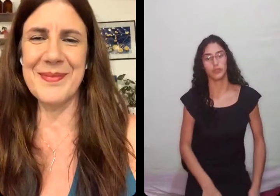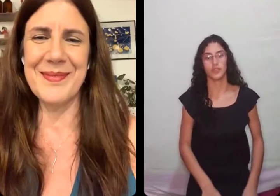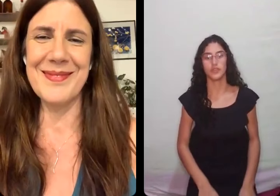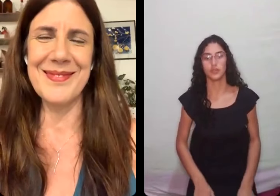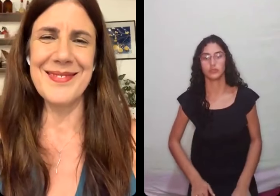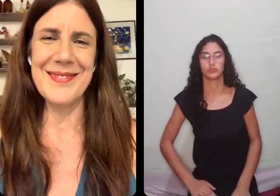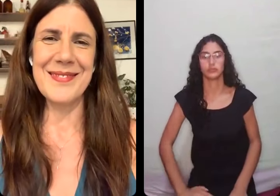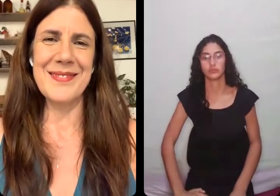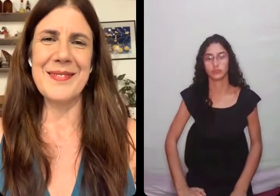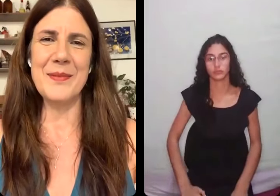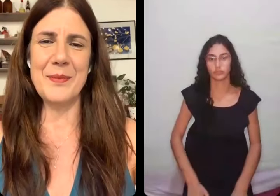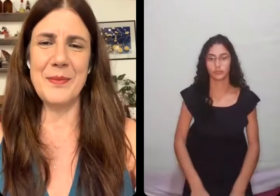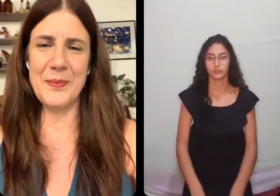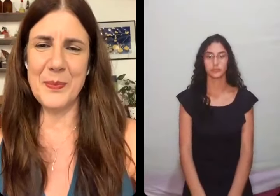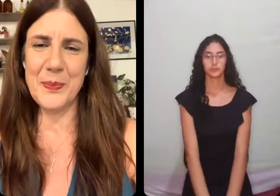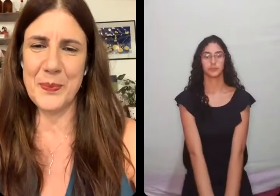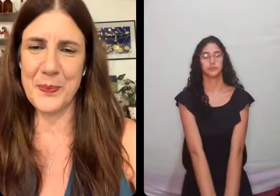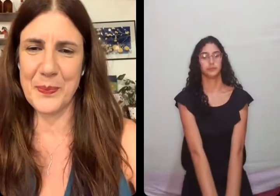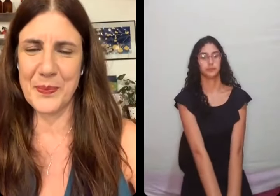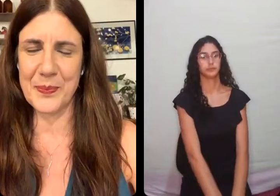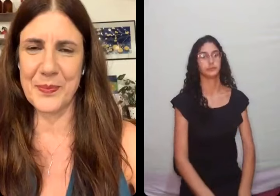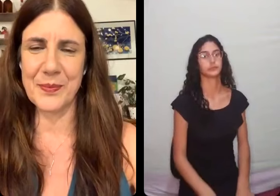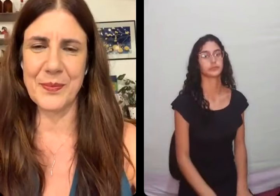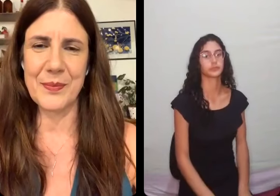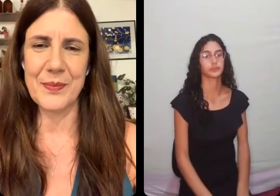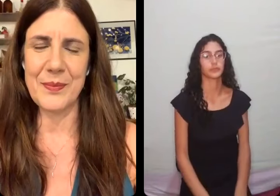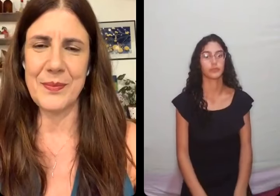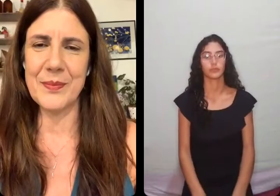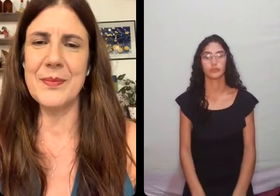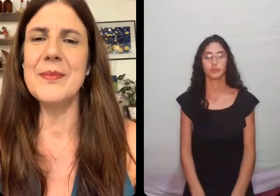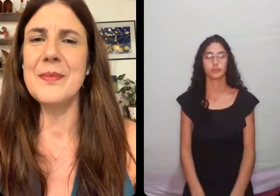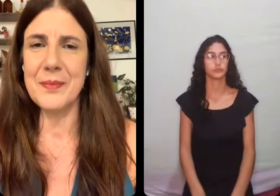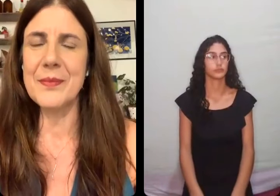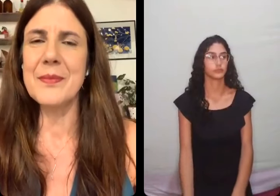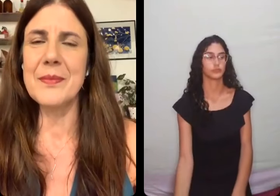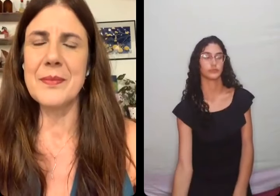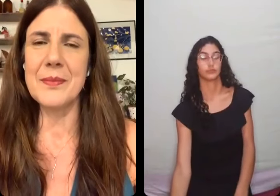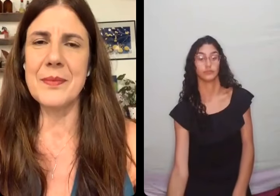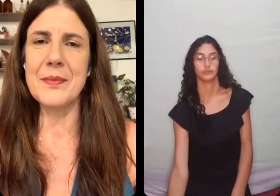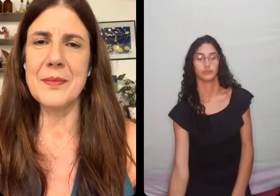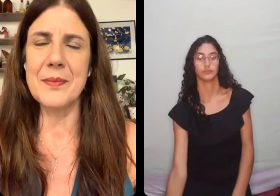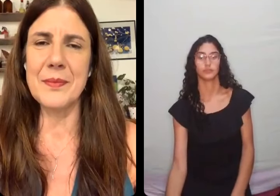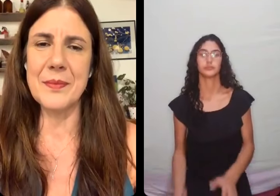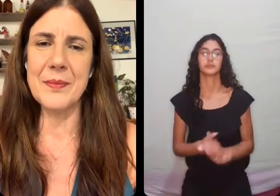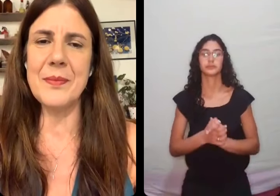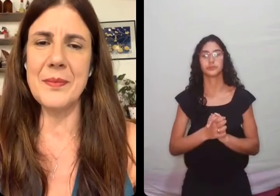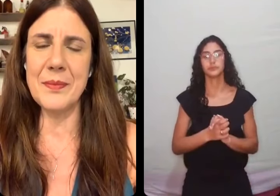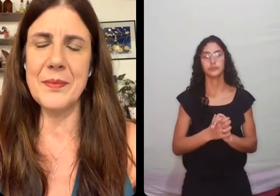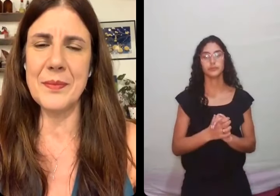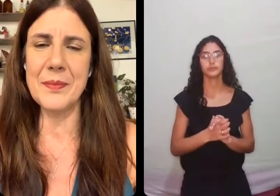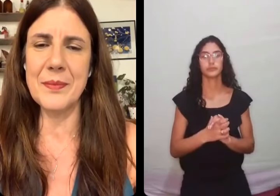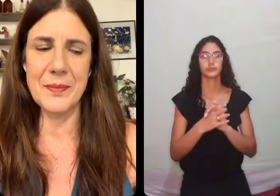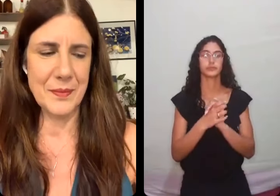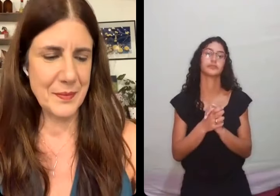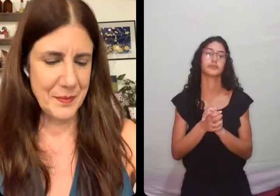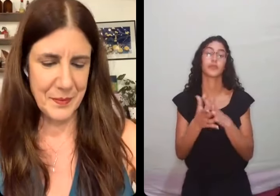Que legal. Então, eu já vou começando enquanto ele entra e sai. Sai e entra. Fazer minha